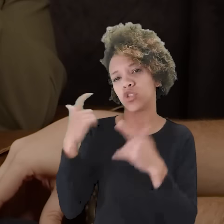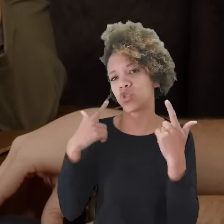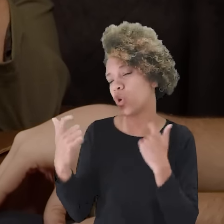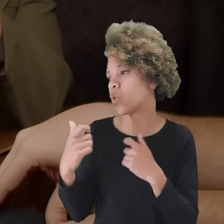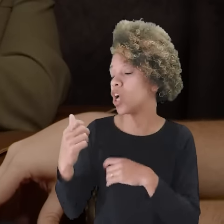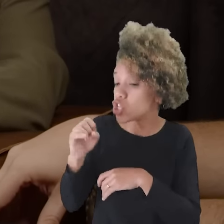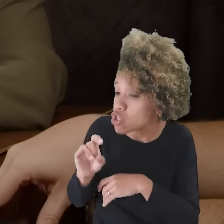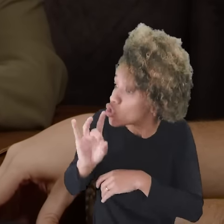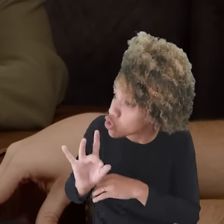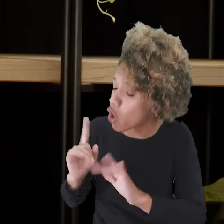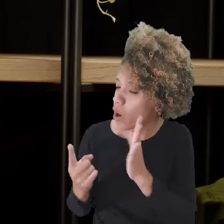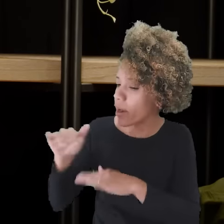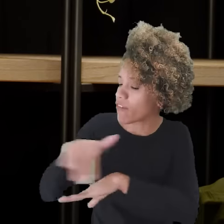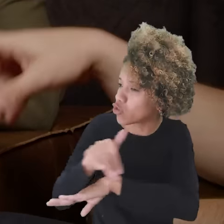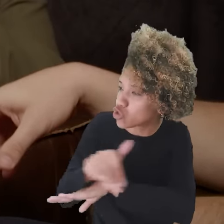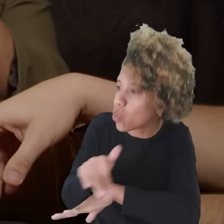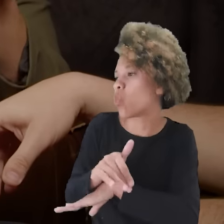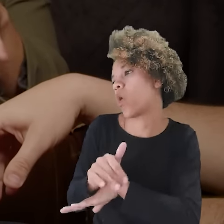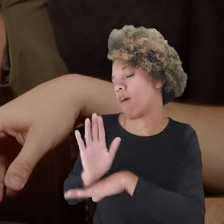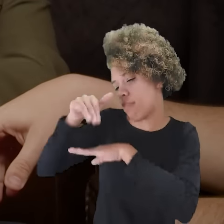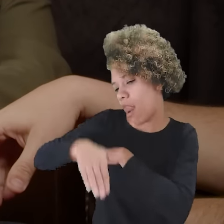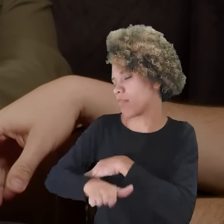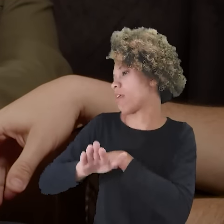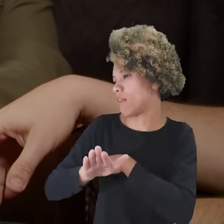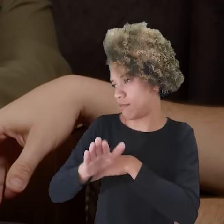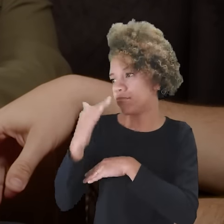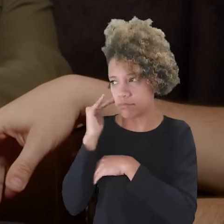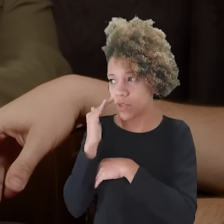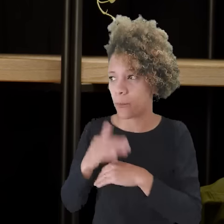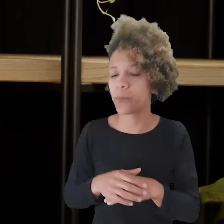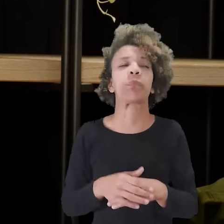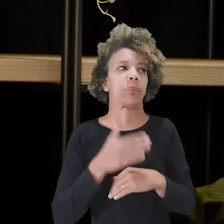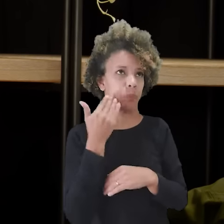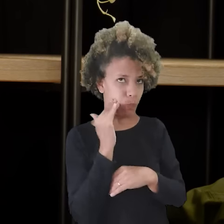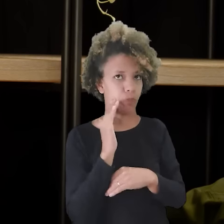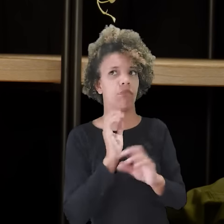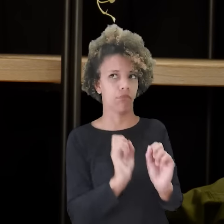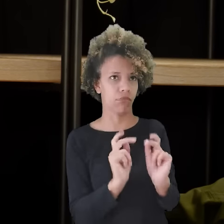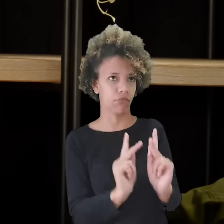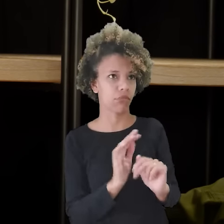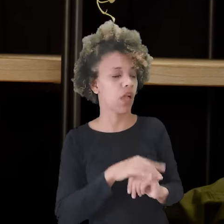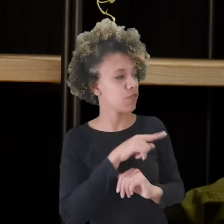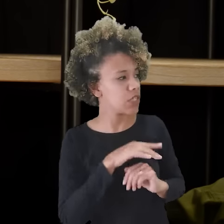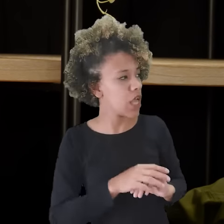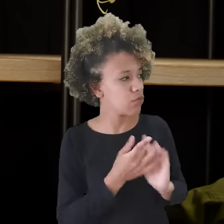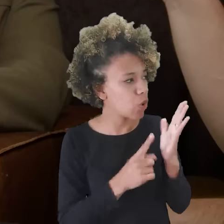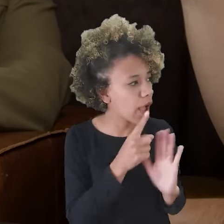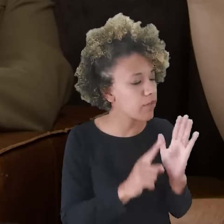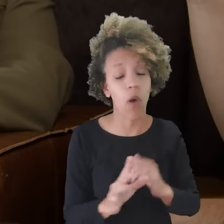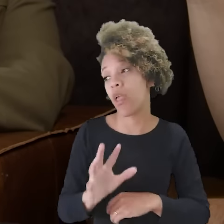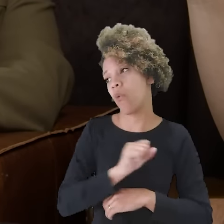que não seja o som do carnaval entendi o som do carnaval é só o Carnaval que tá na ladeira tá e você é um cara do carnaval